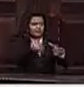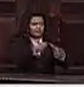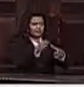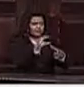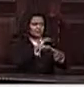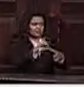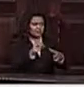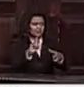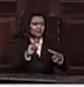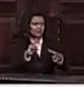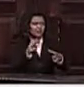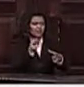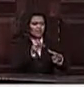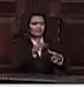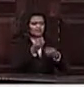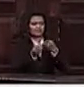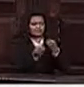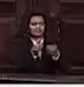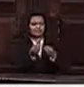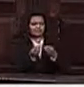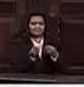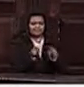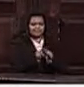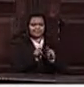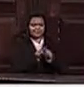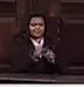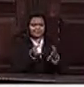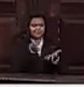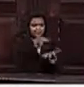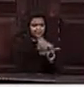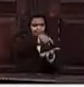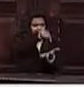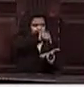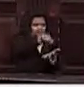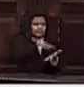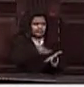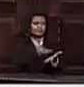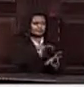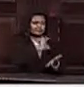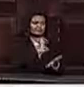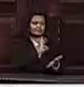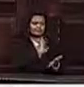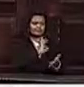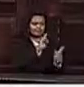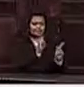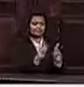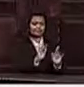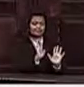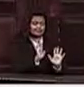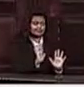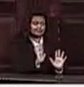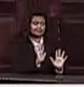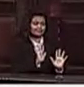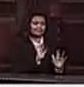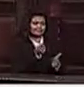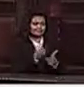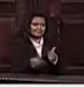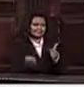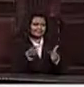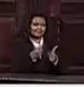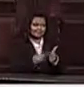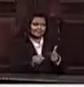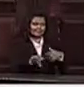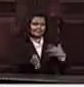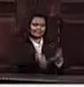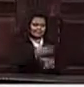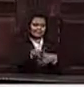e que foi uma unidade de polícia pacificadora inaugurada logo nos primeiros momentos da